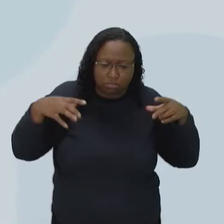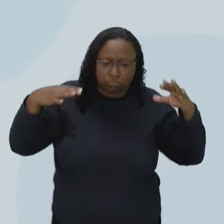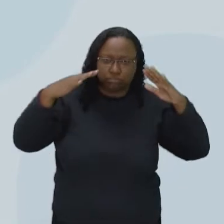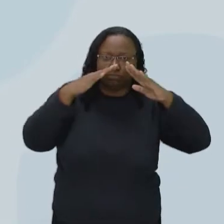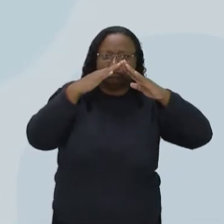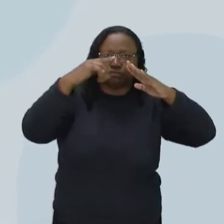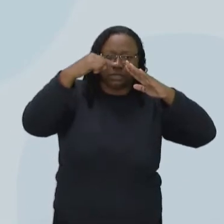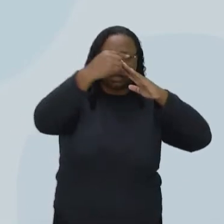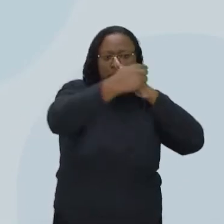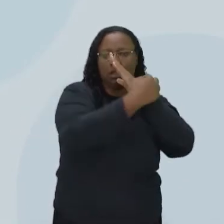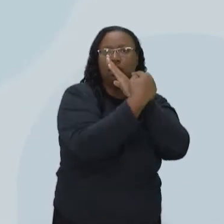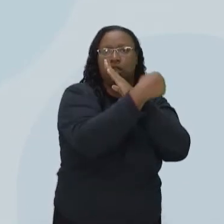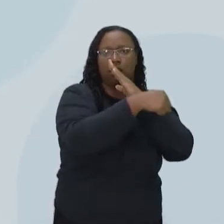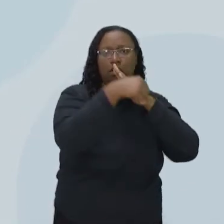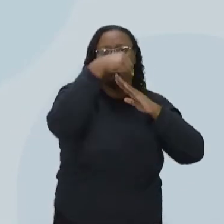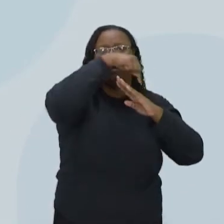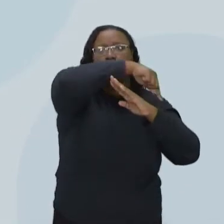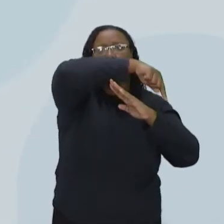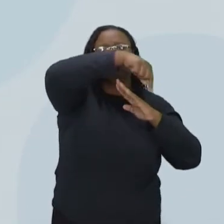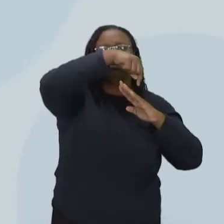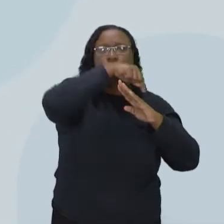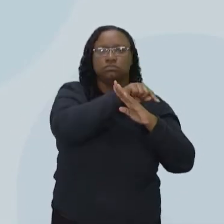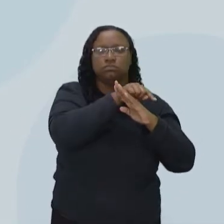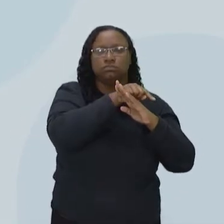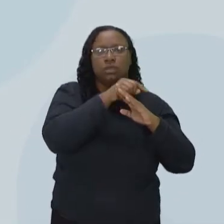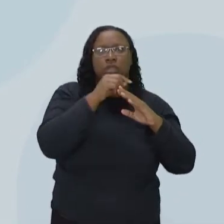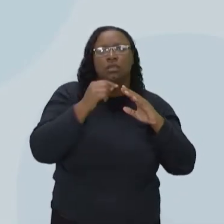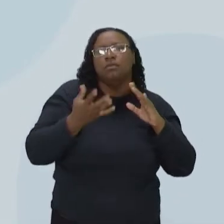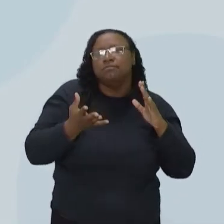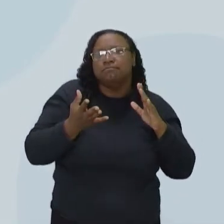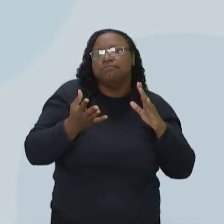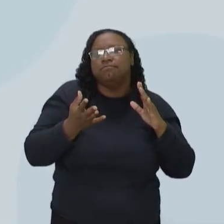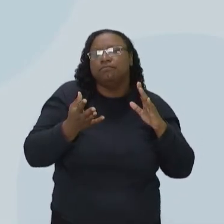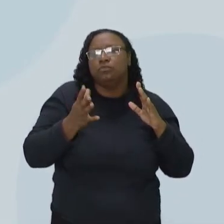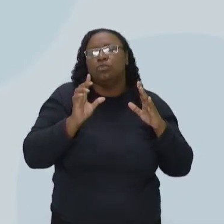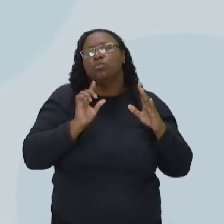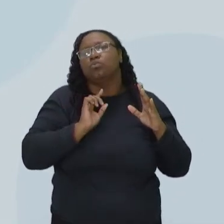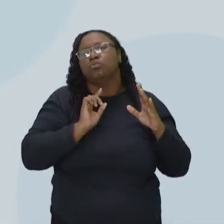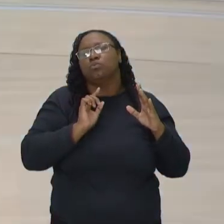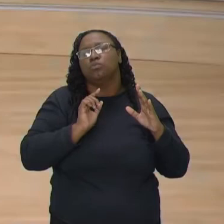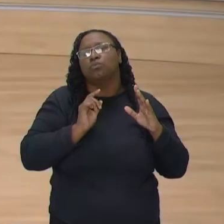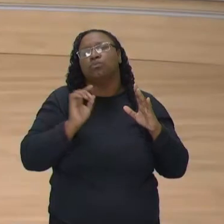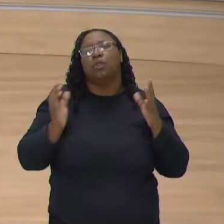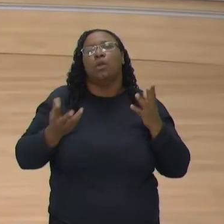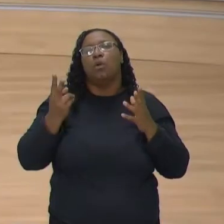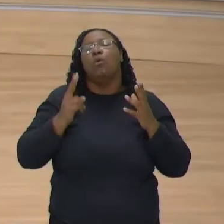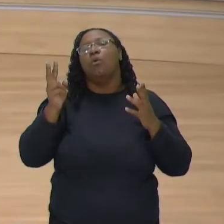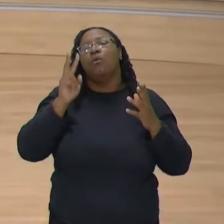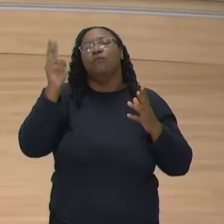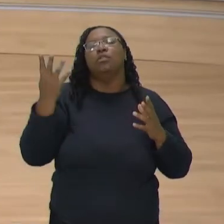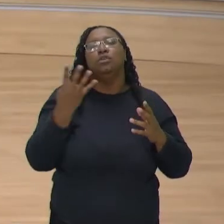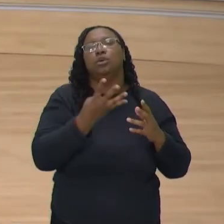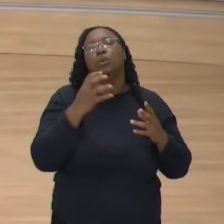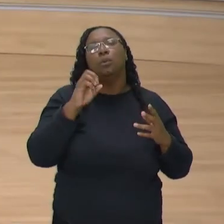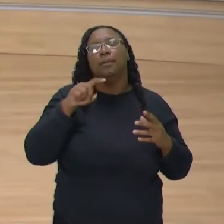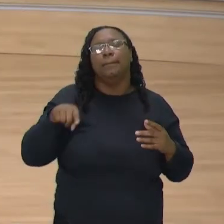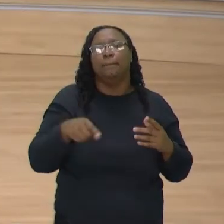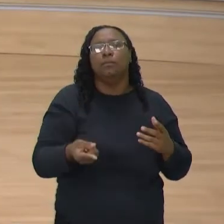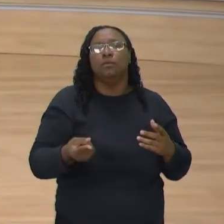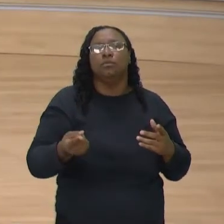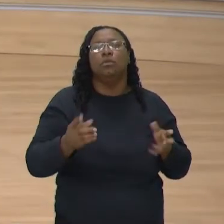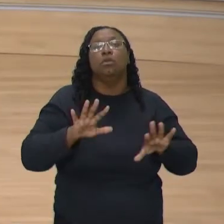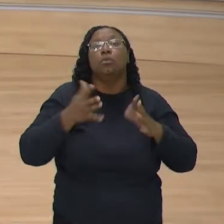buraco. E ainda considerando com 40 mil. E se eu considerar com 1000, vai dar mais ainda. Vamos ver quanto que vai dar isso